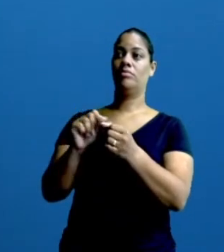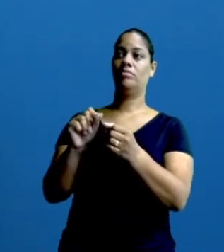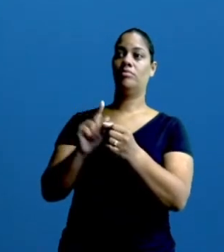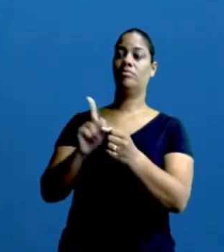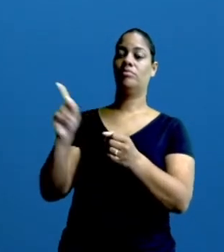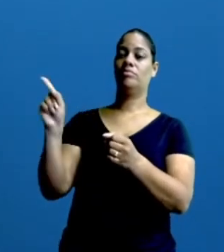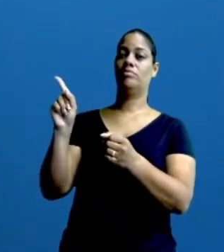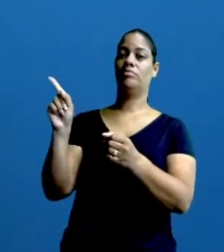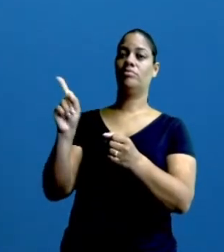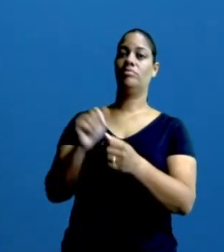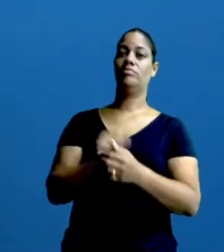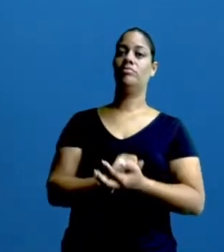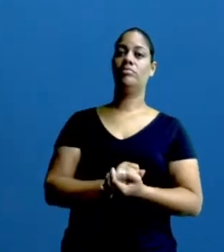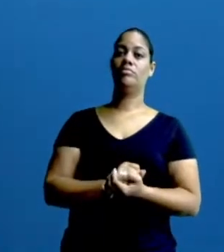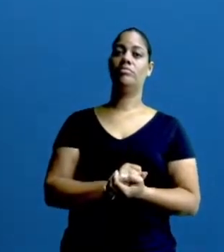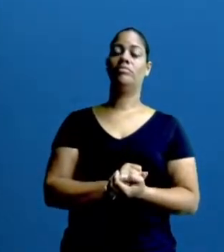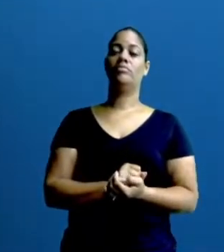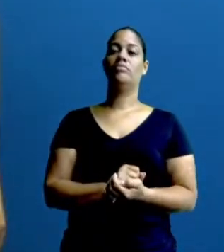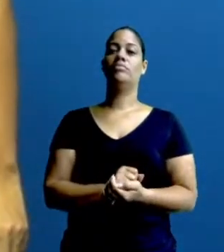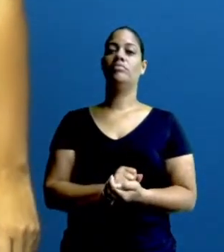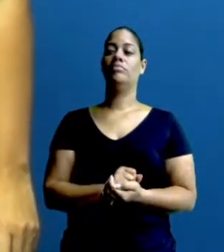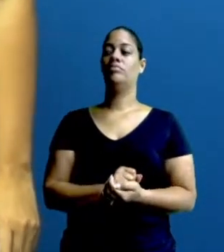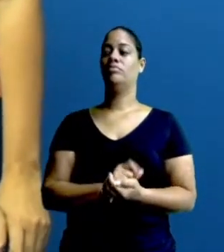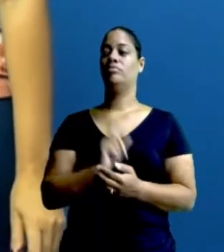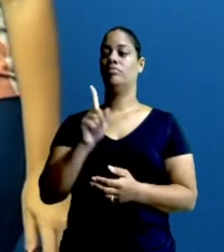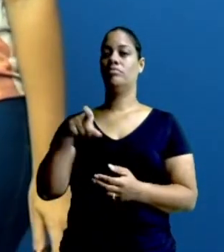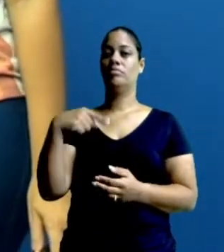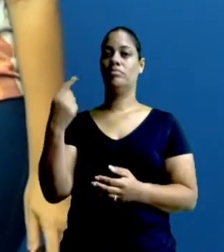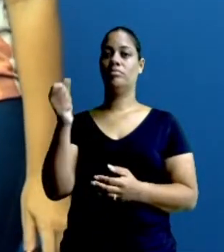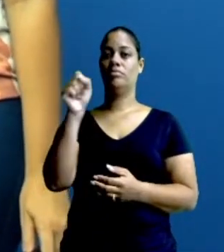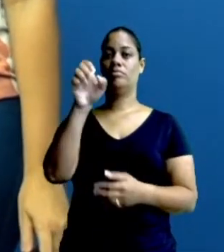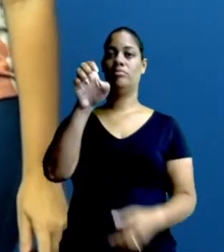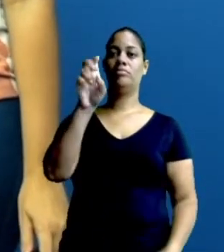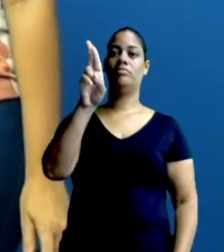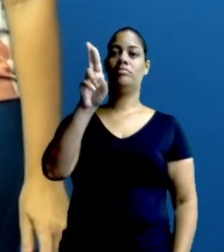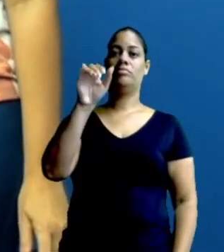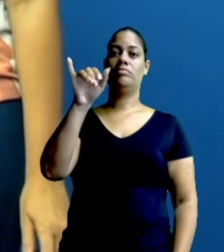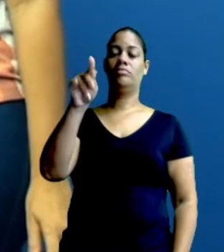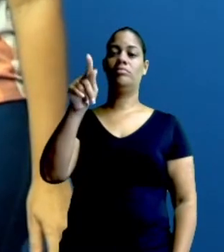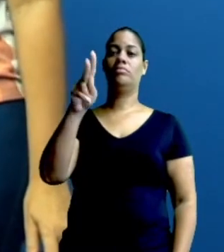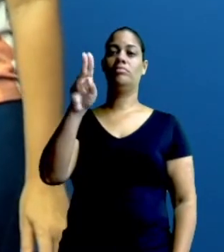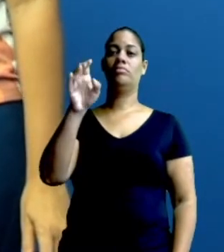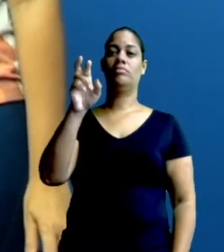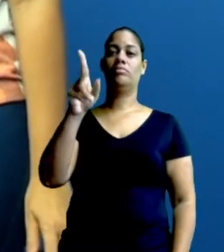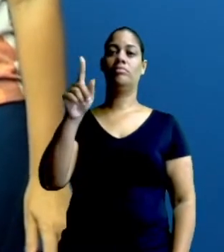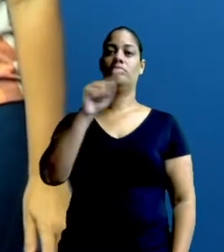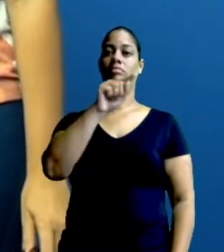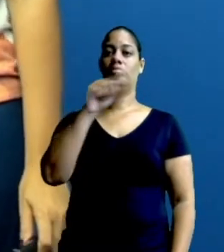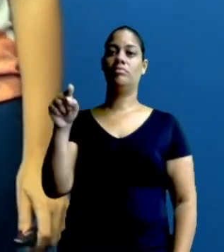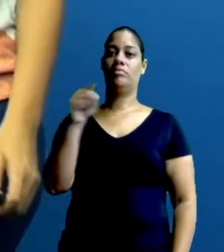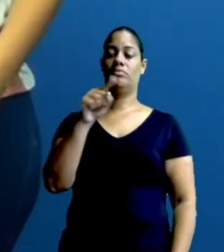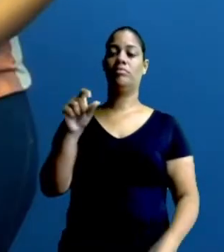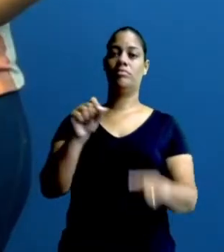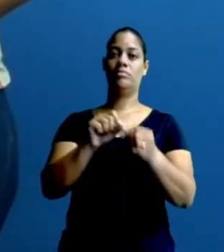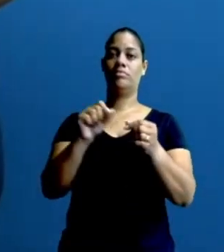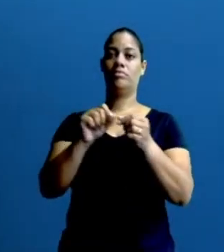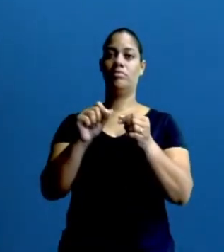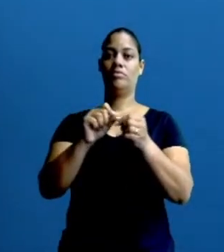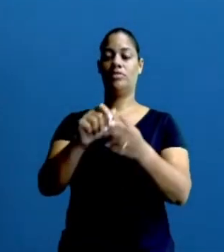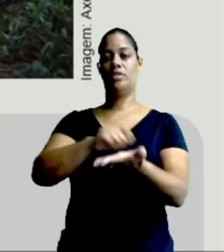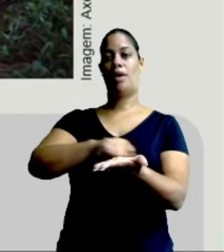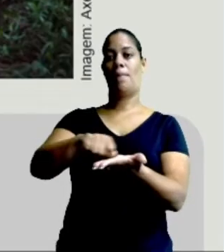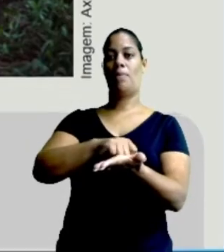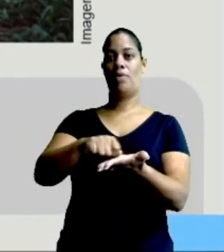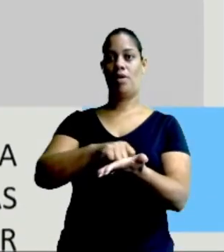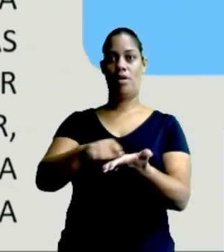aqui, ó, pendurados na raiz. E aqui é a seringueira, tá? Que faz o corte para a obtenção do látex da